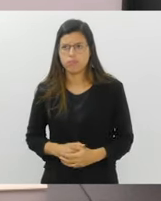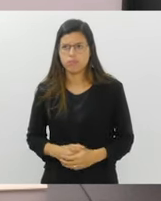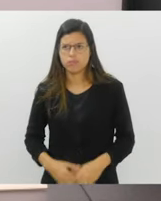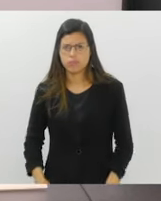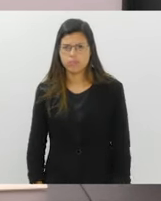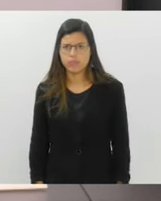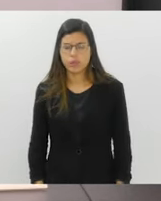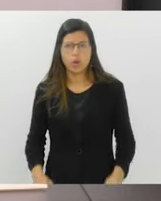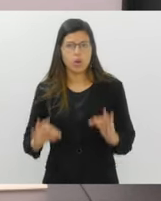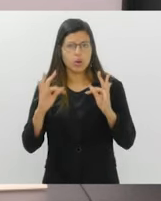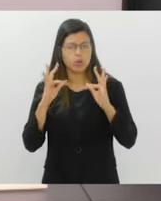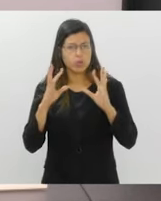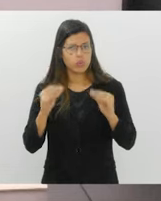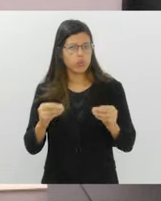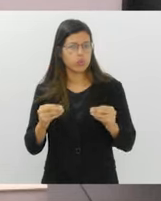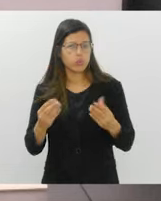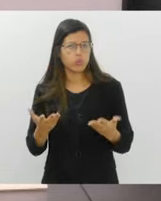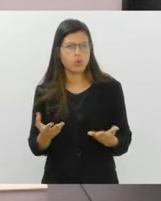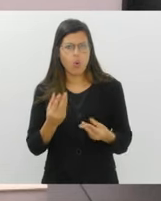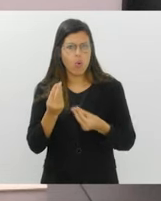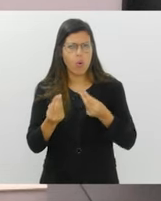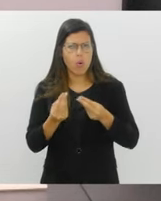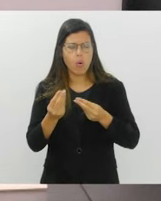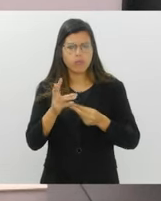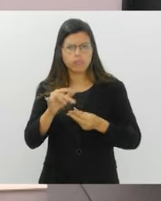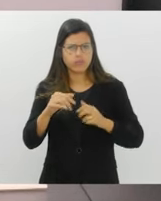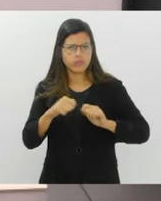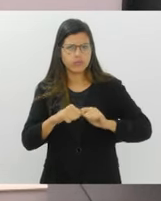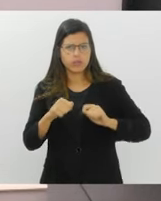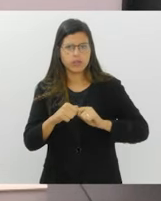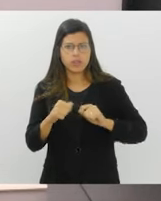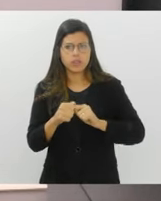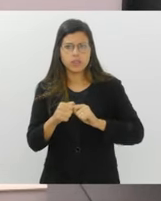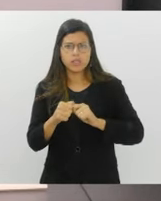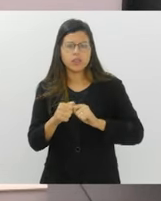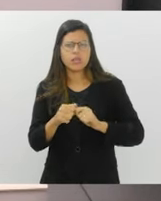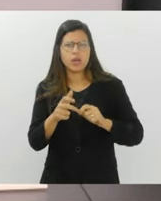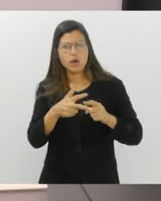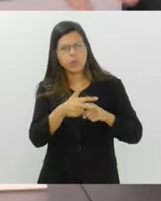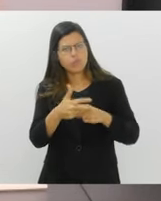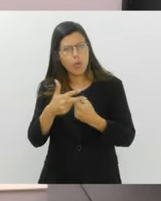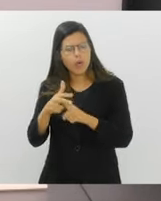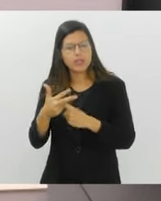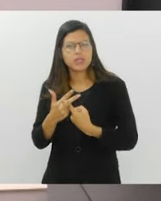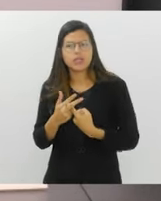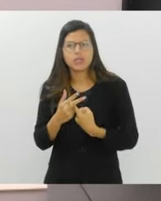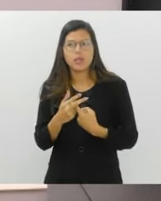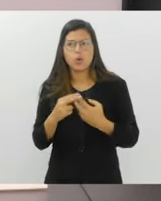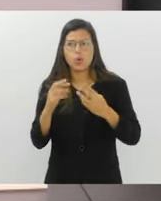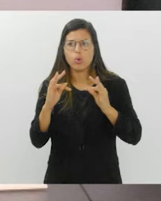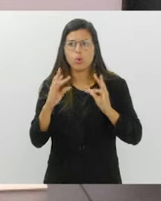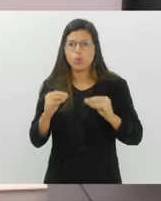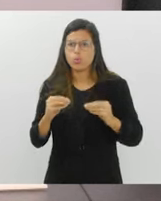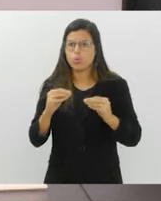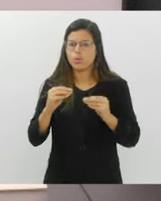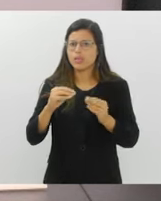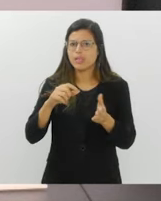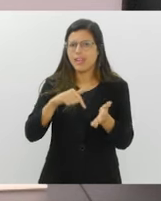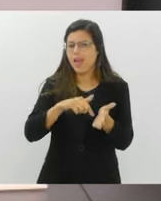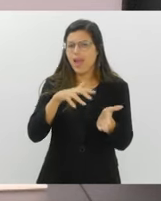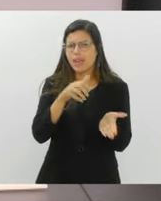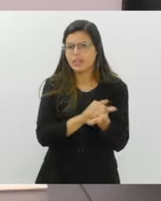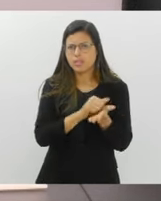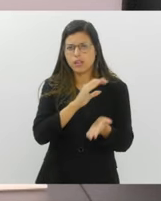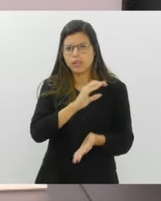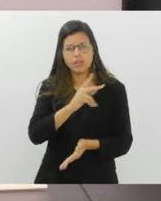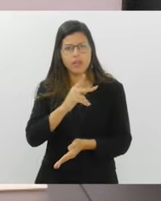Então, tudo isso, e como é que vai fazer a recuperação, tudo aquilo que está escrito na CP de tanto investimento que